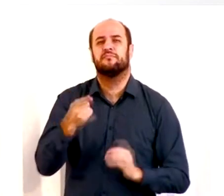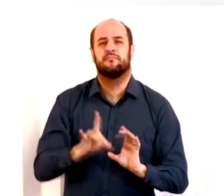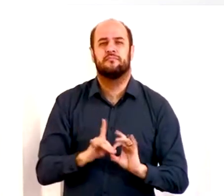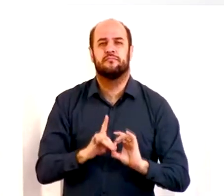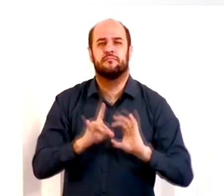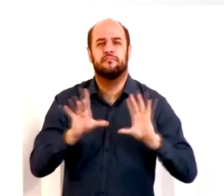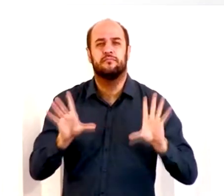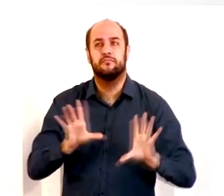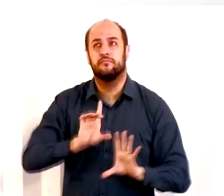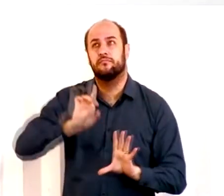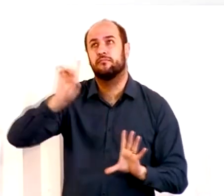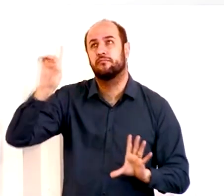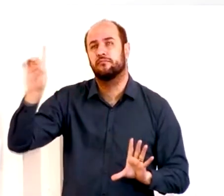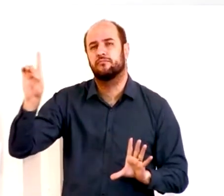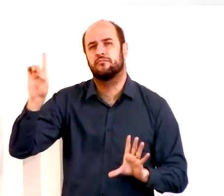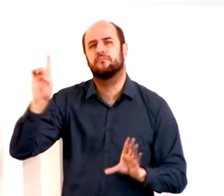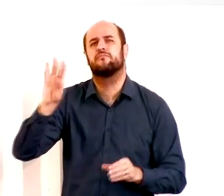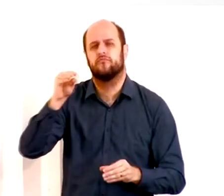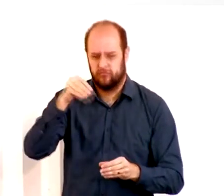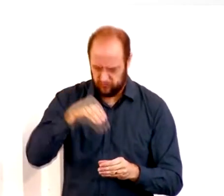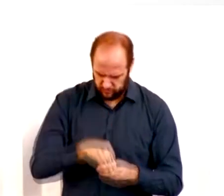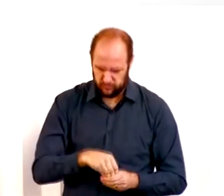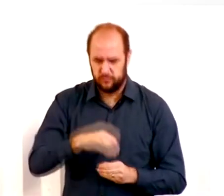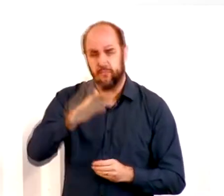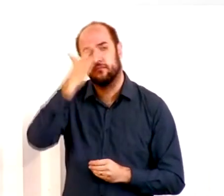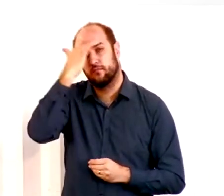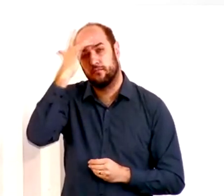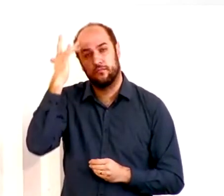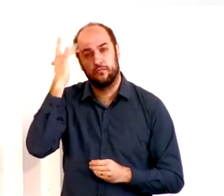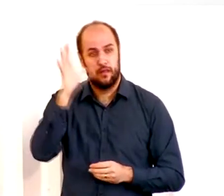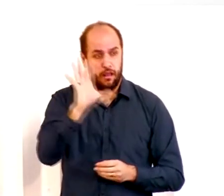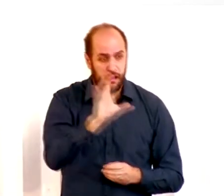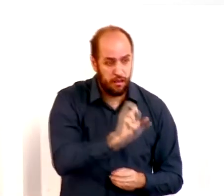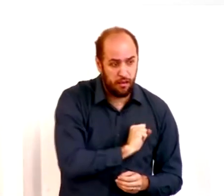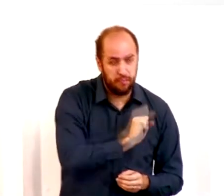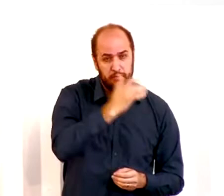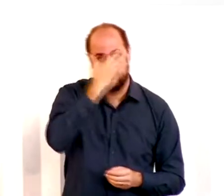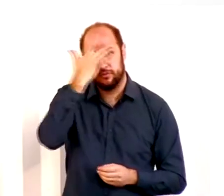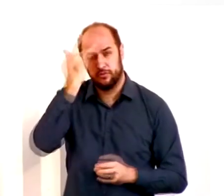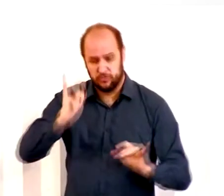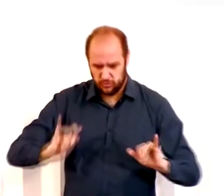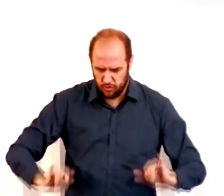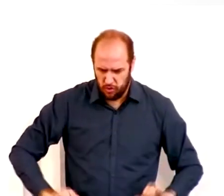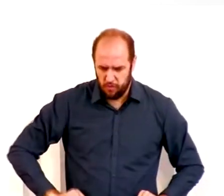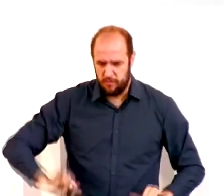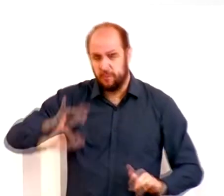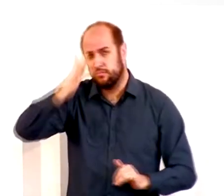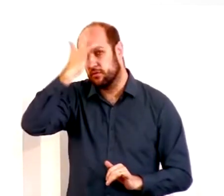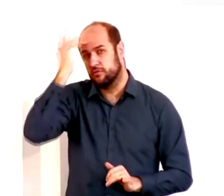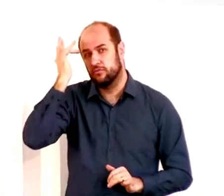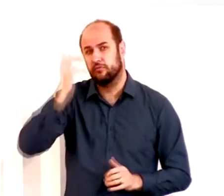Deus, elejam pessoas que amem pessoas, que sofram por pessoas.